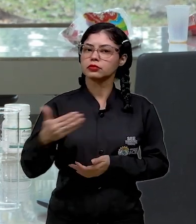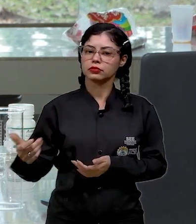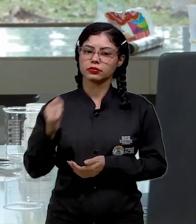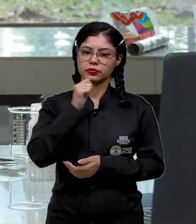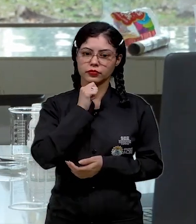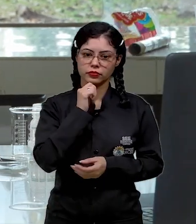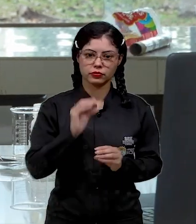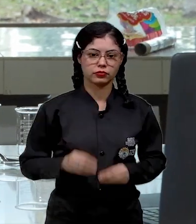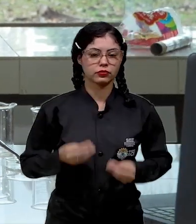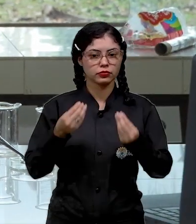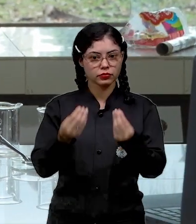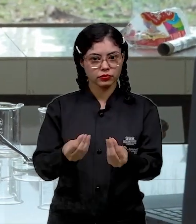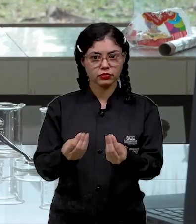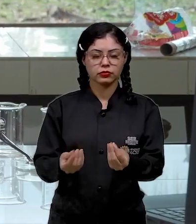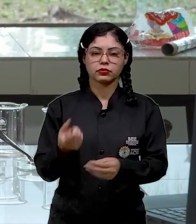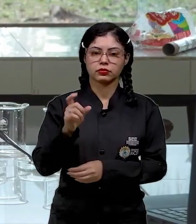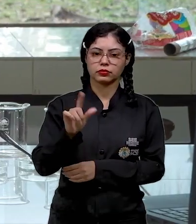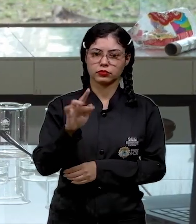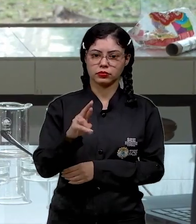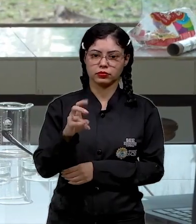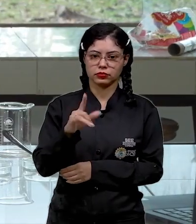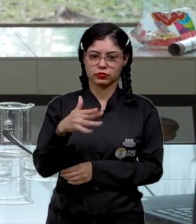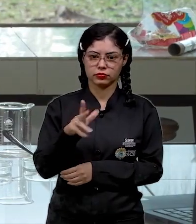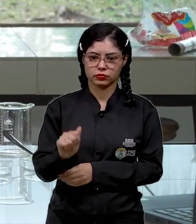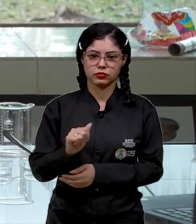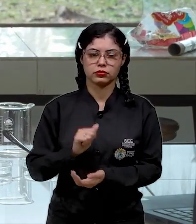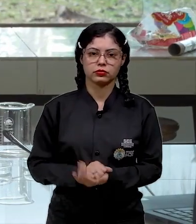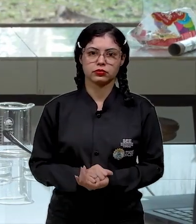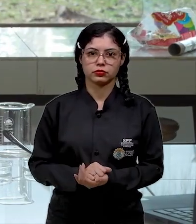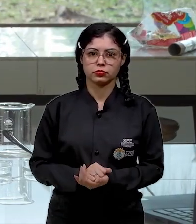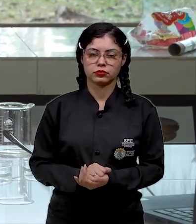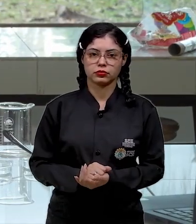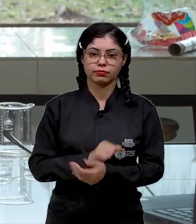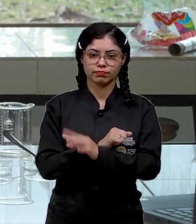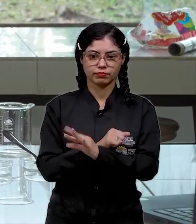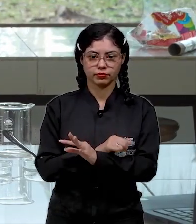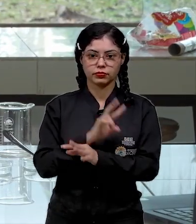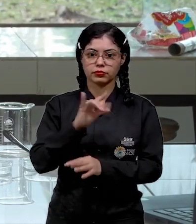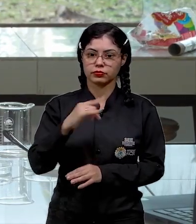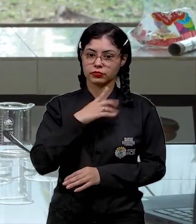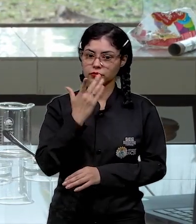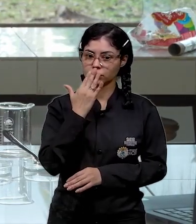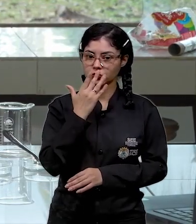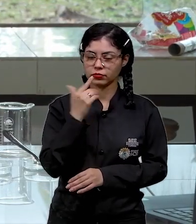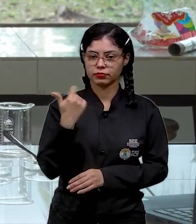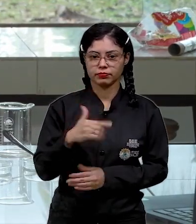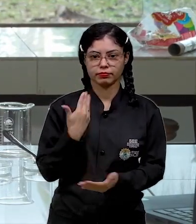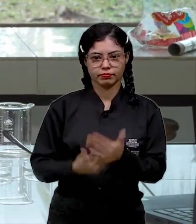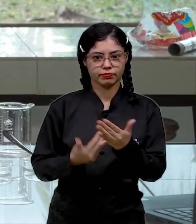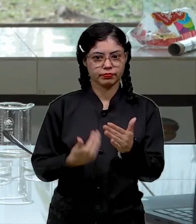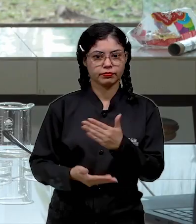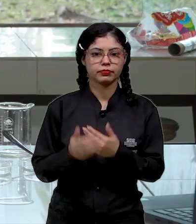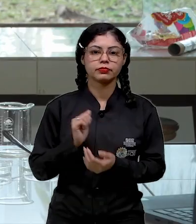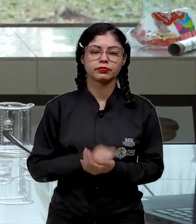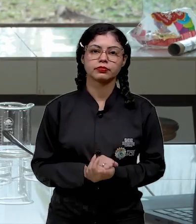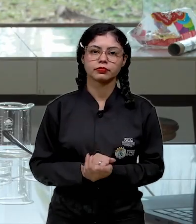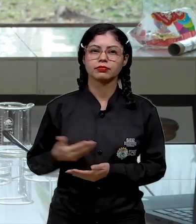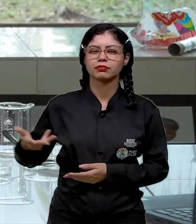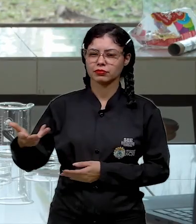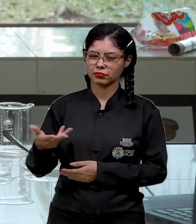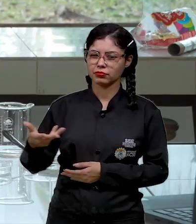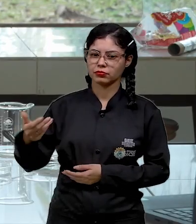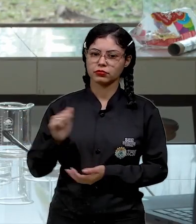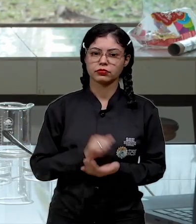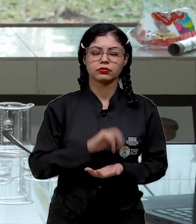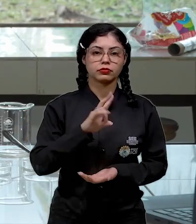gente coloca ela numa solução e ela é uma solução ácida, ela vai ficar incolor. Mas se ela for uma solução básica, ela